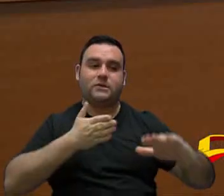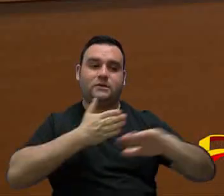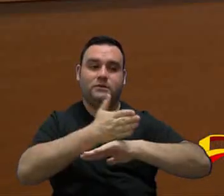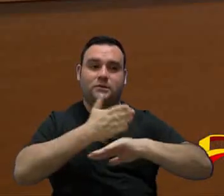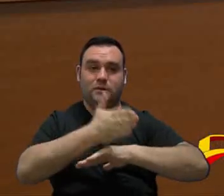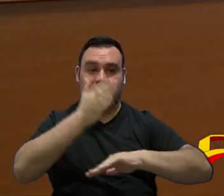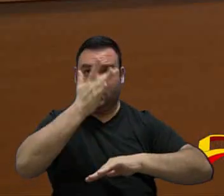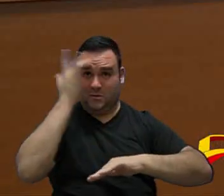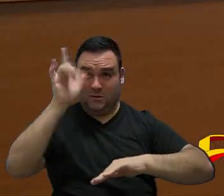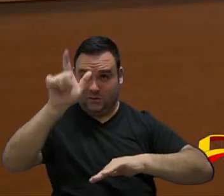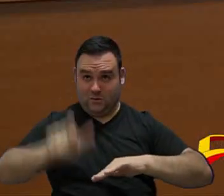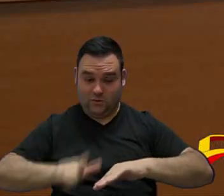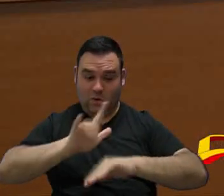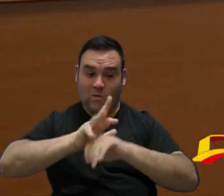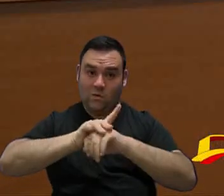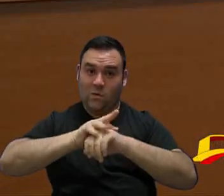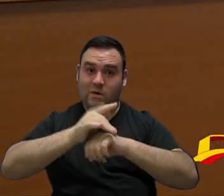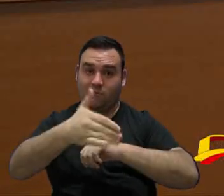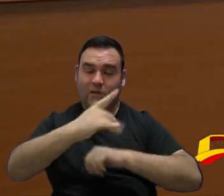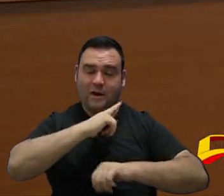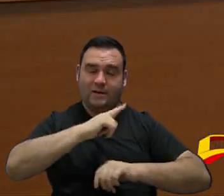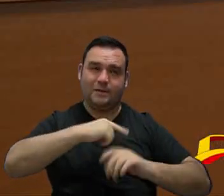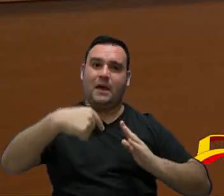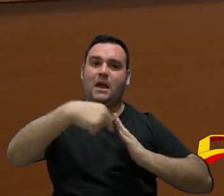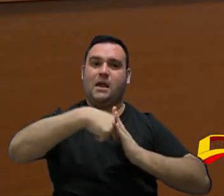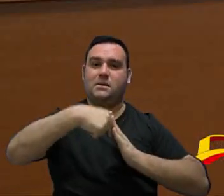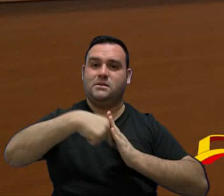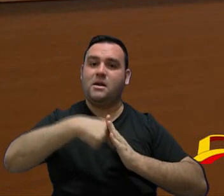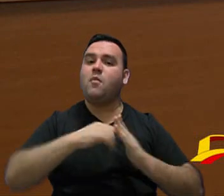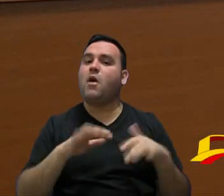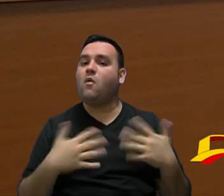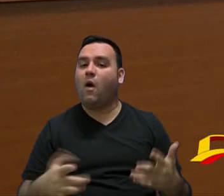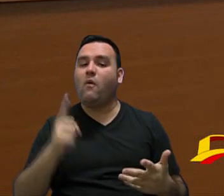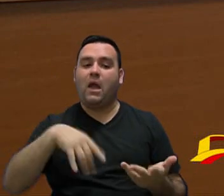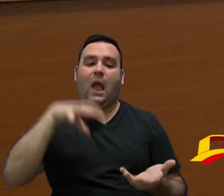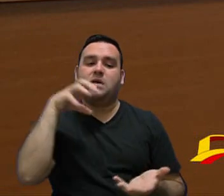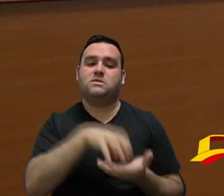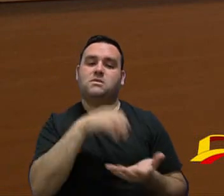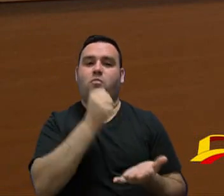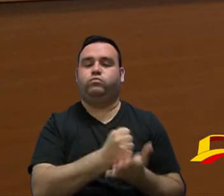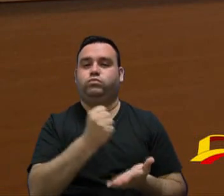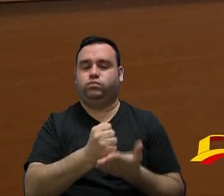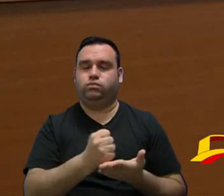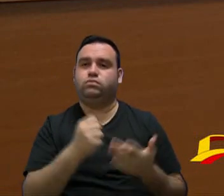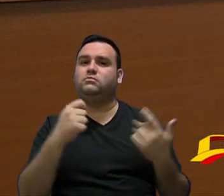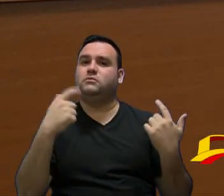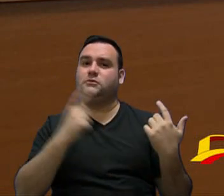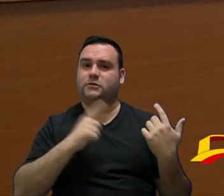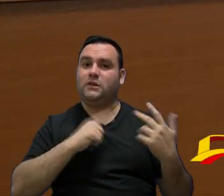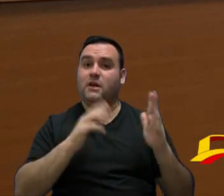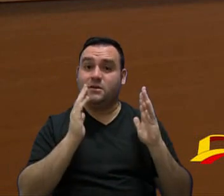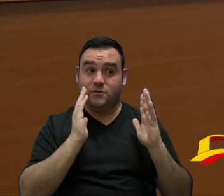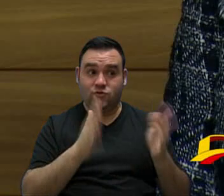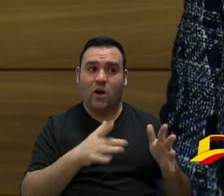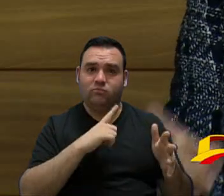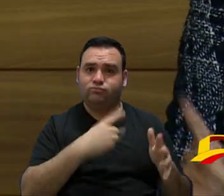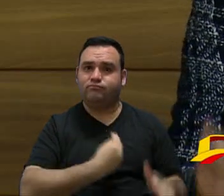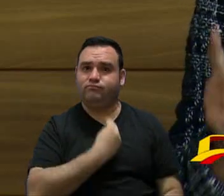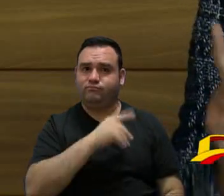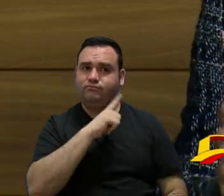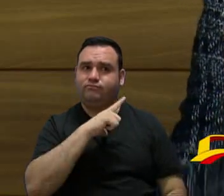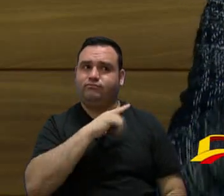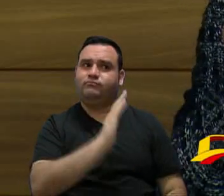das pacientes que estão para ser feito exame é a central de regulação o que já estão lá